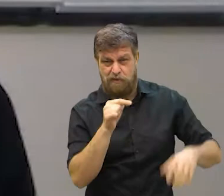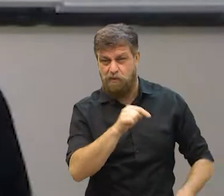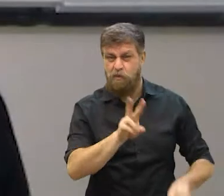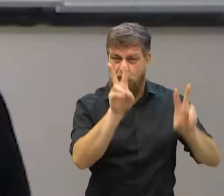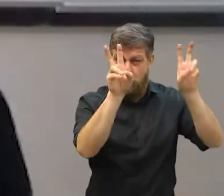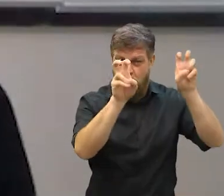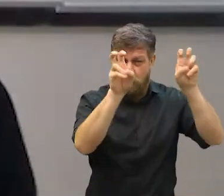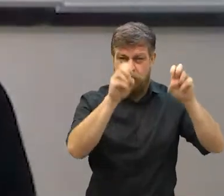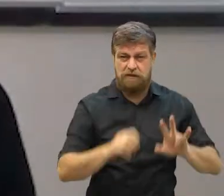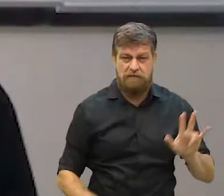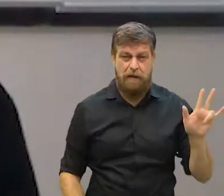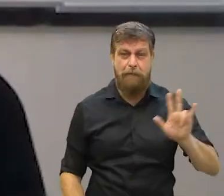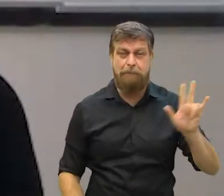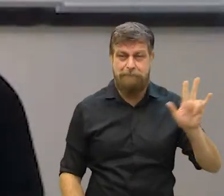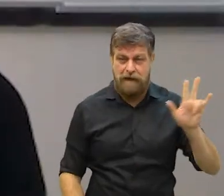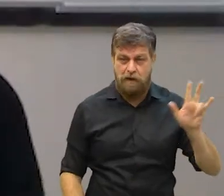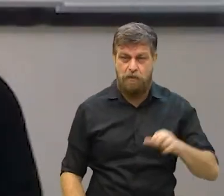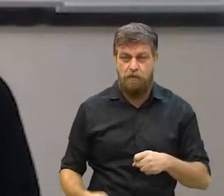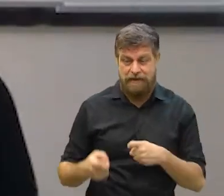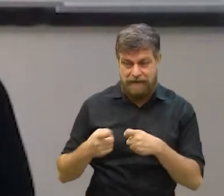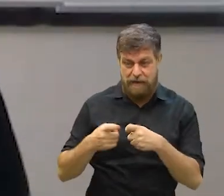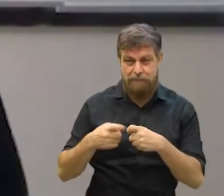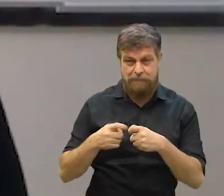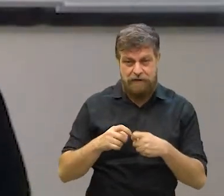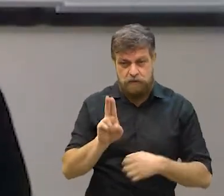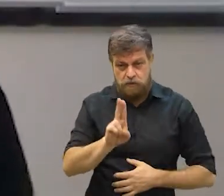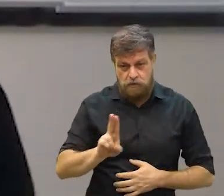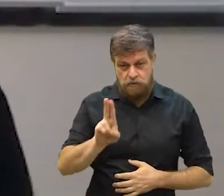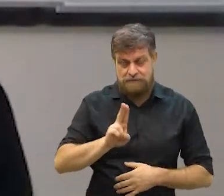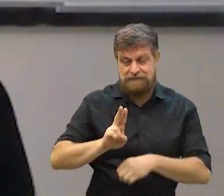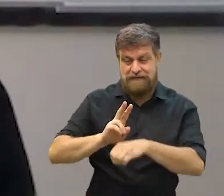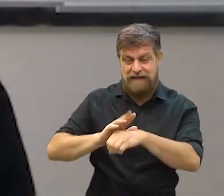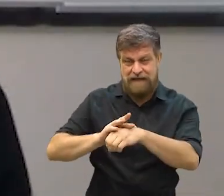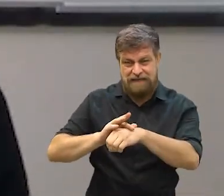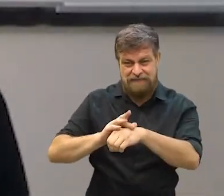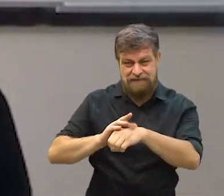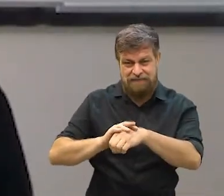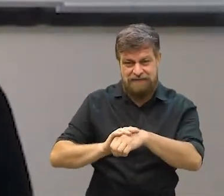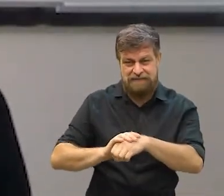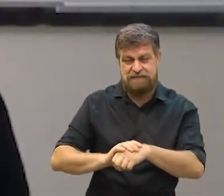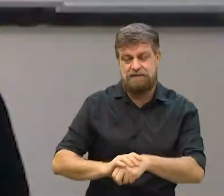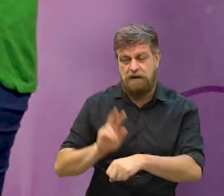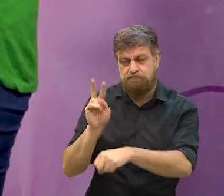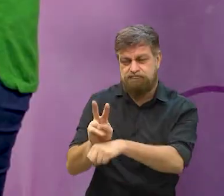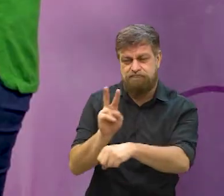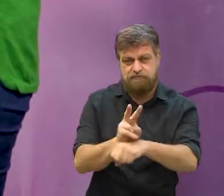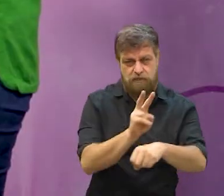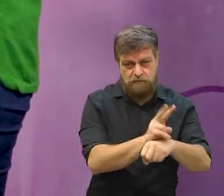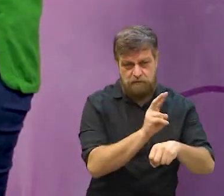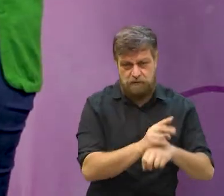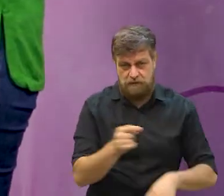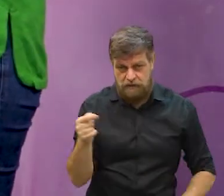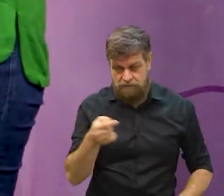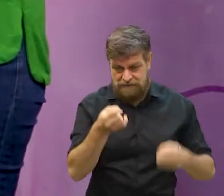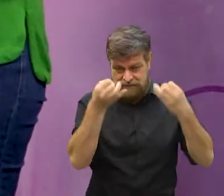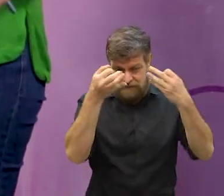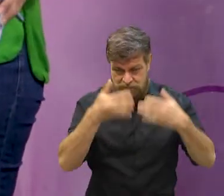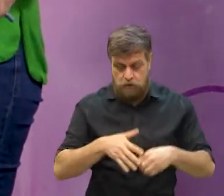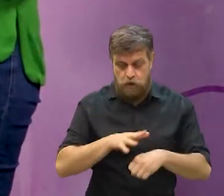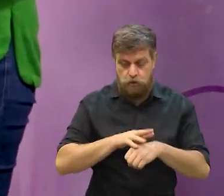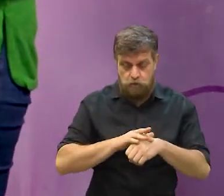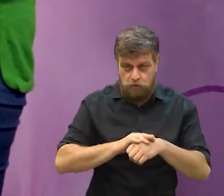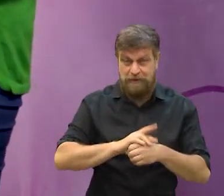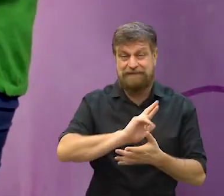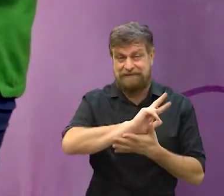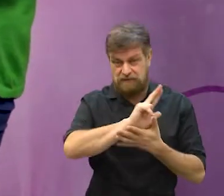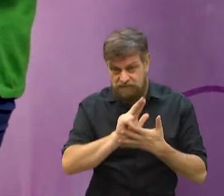cannabis medicinal, atuando em diferentes patologias de diferentes órgãos. A senhora falou aí, diferentes